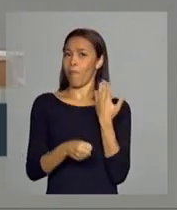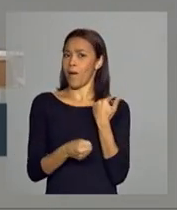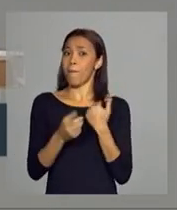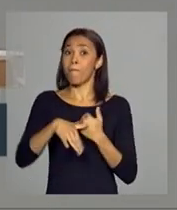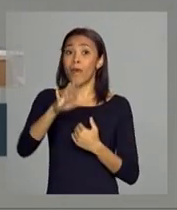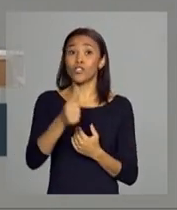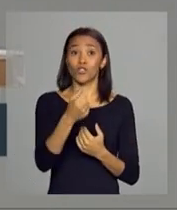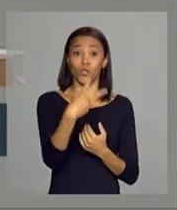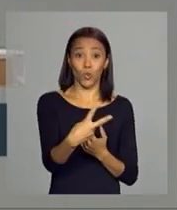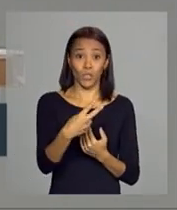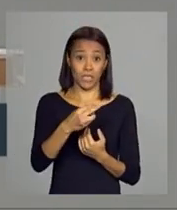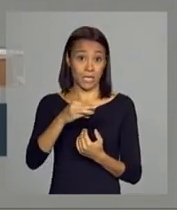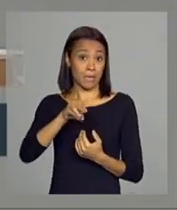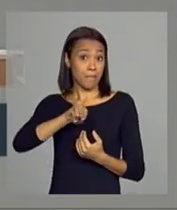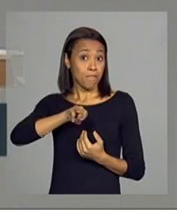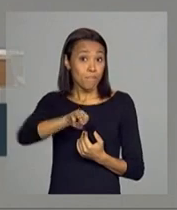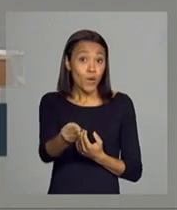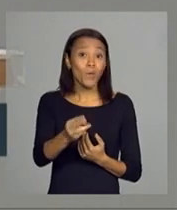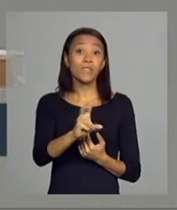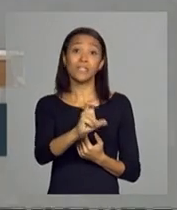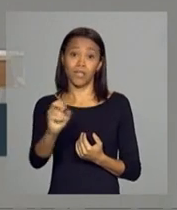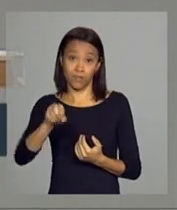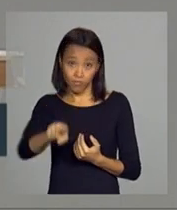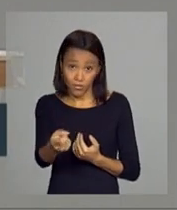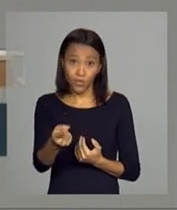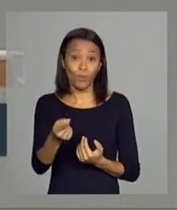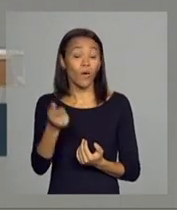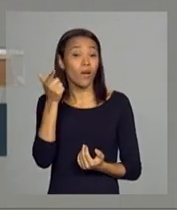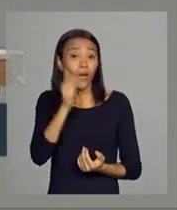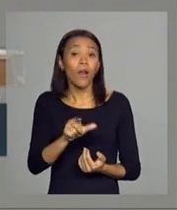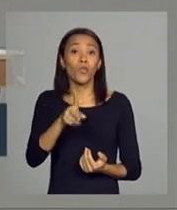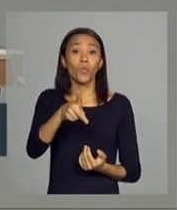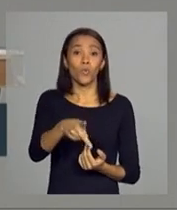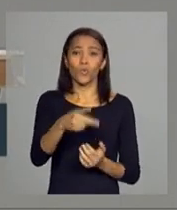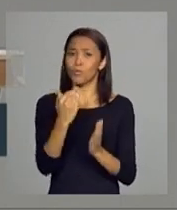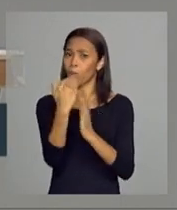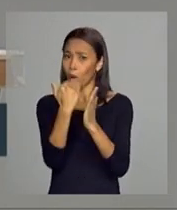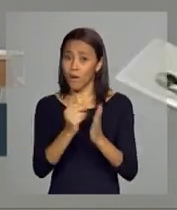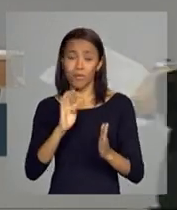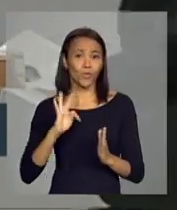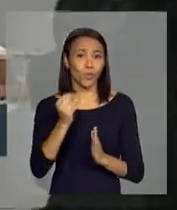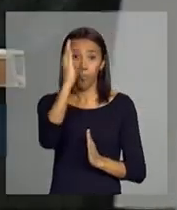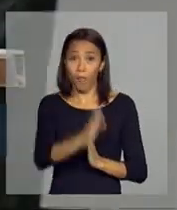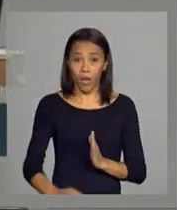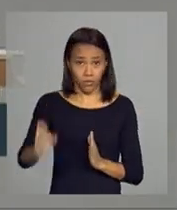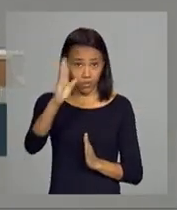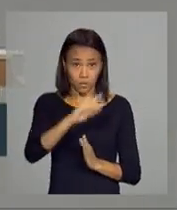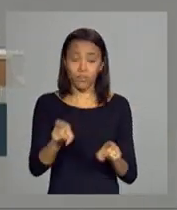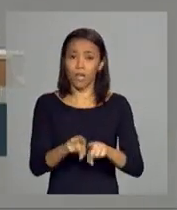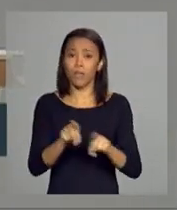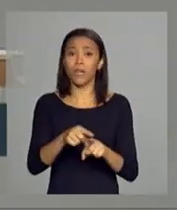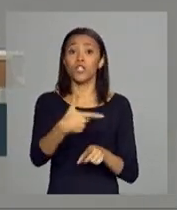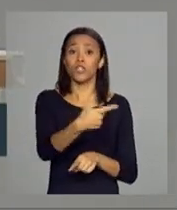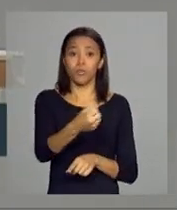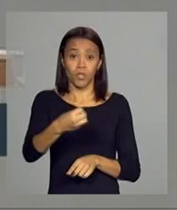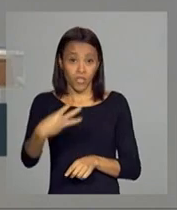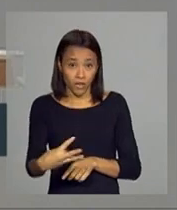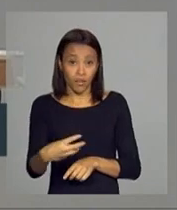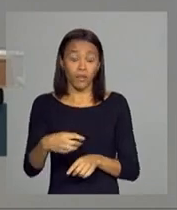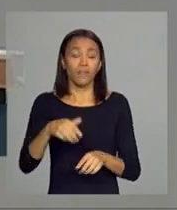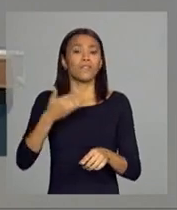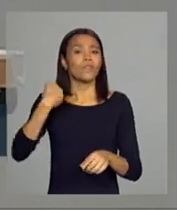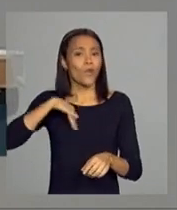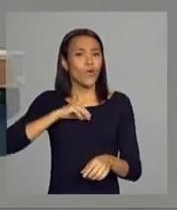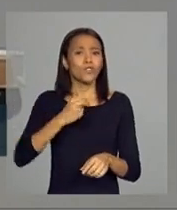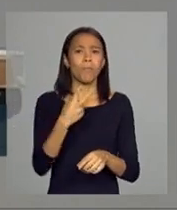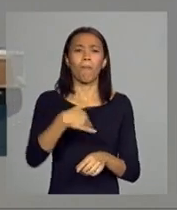de 2,5 milhões de matrículas no Pronatec, em todo o país. Em 2013, nós estamos ofertando mais de